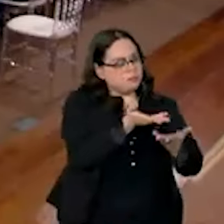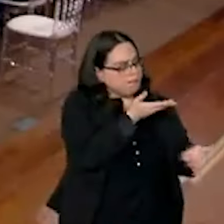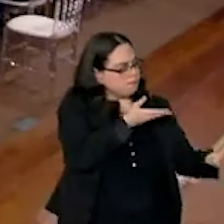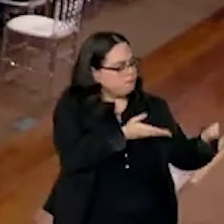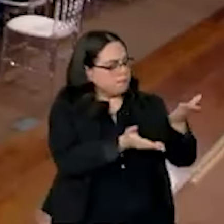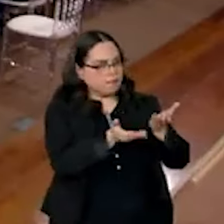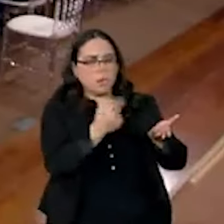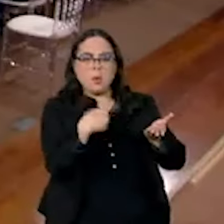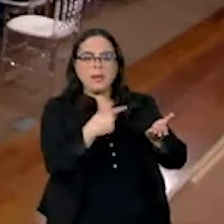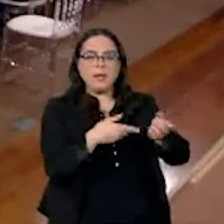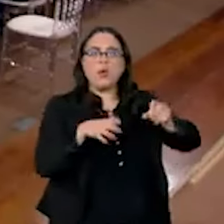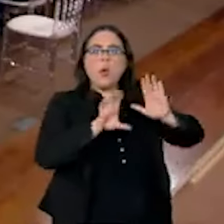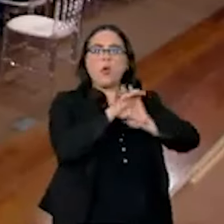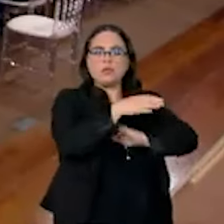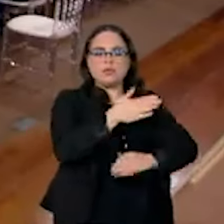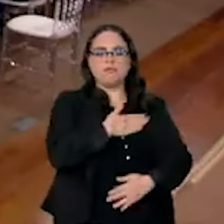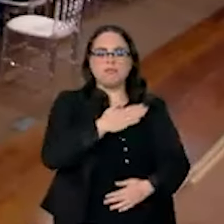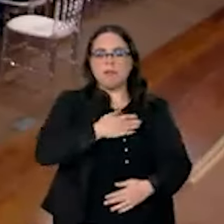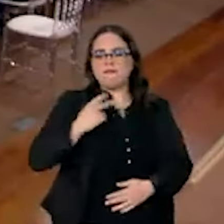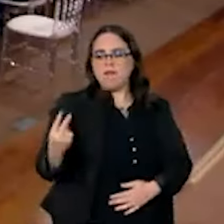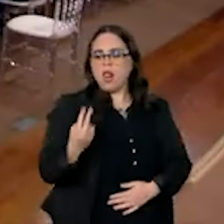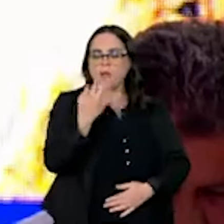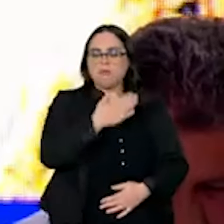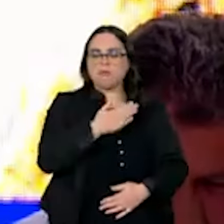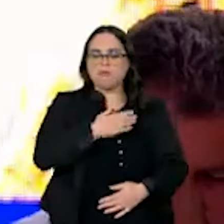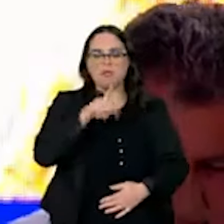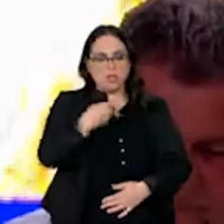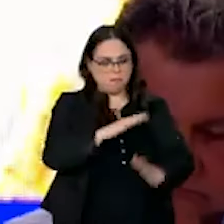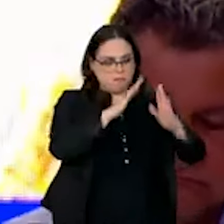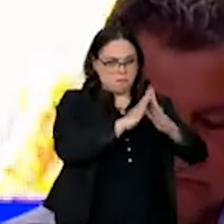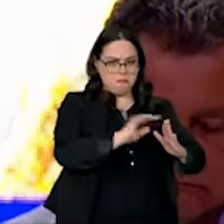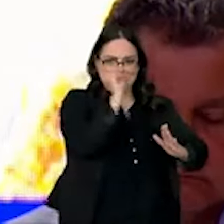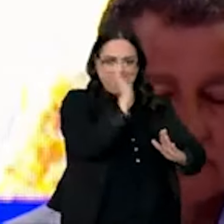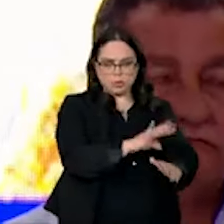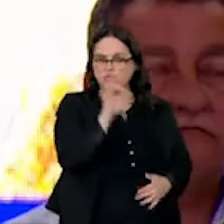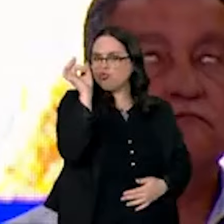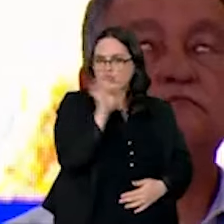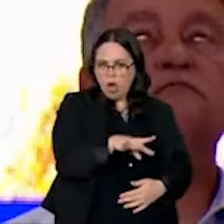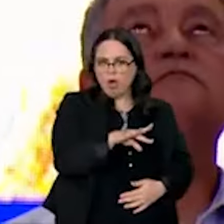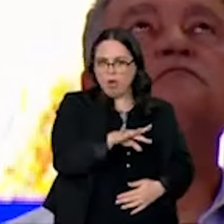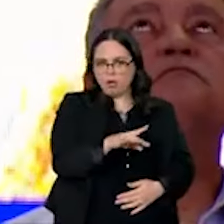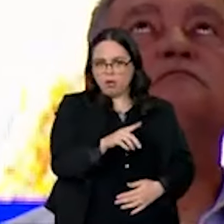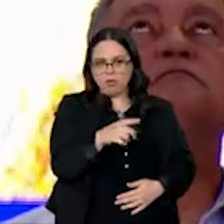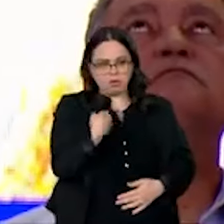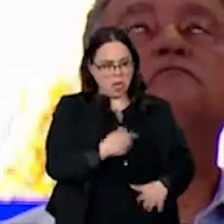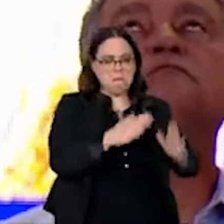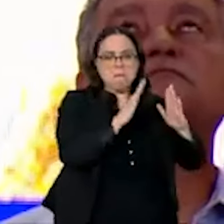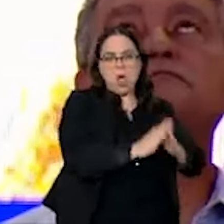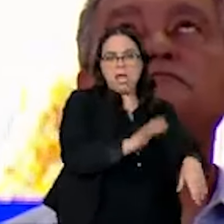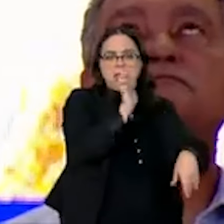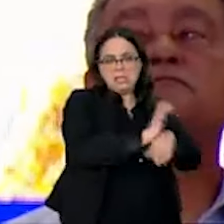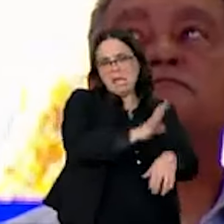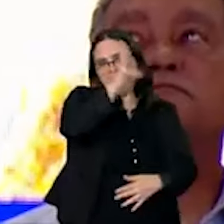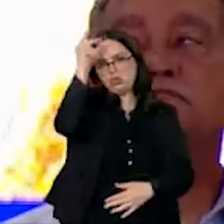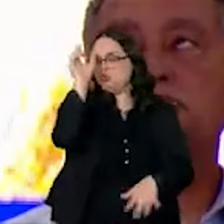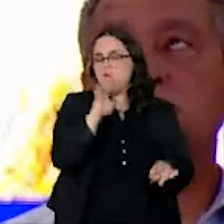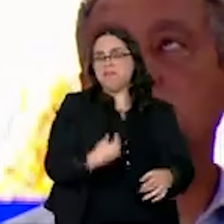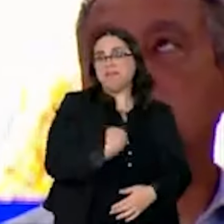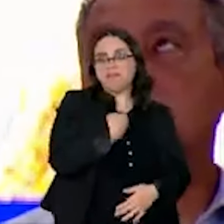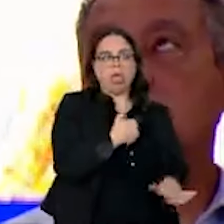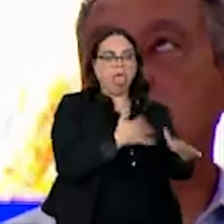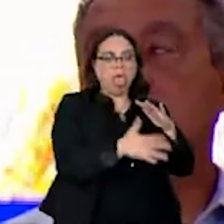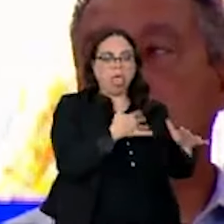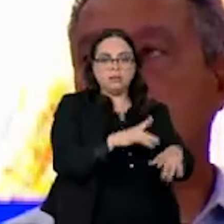questão de princípio. A gente não mora no Brasil apenas, a gente não mora no estado do Amazonas, a gente mora